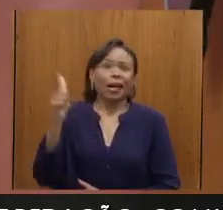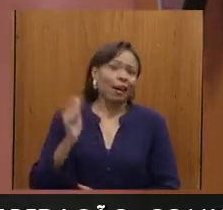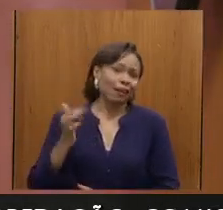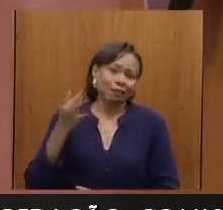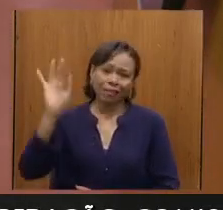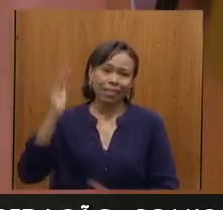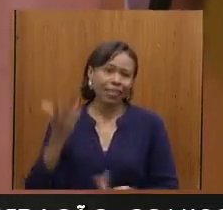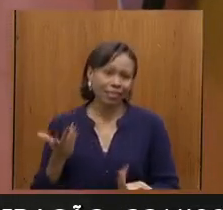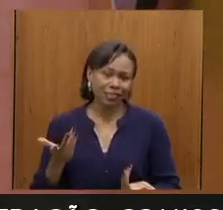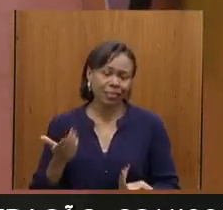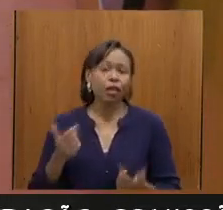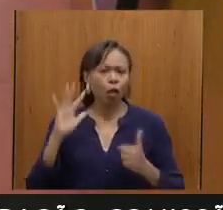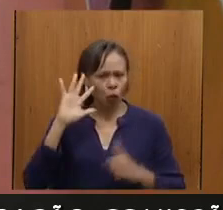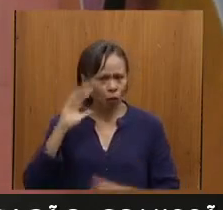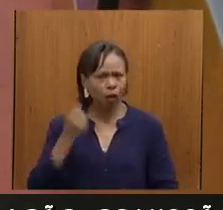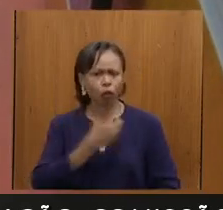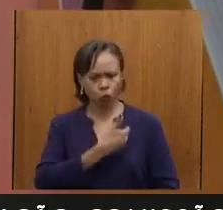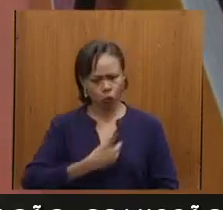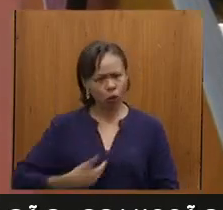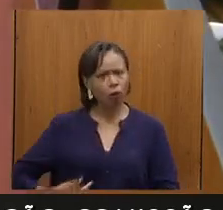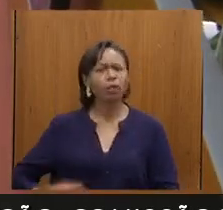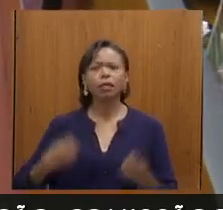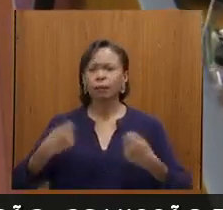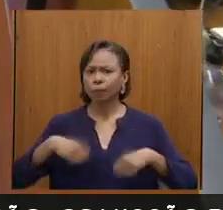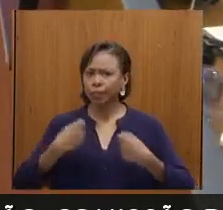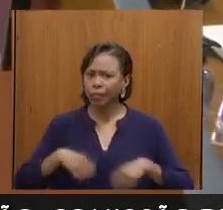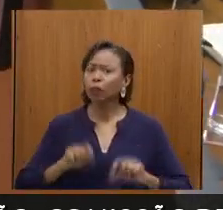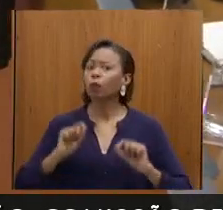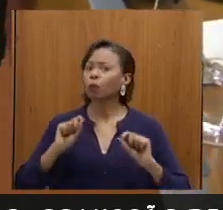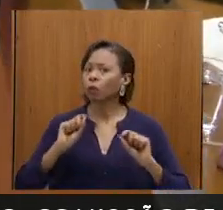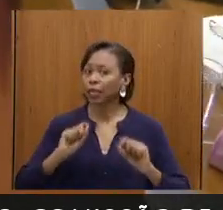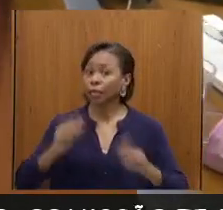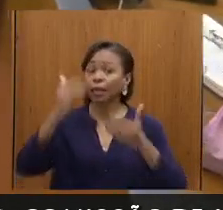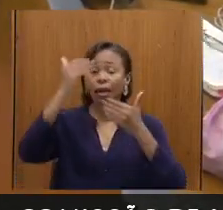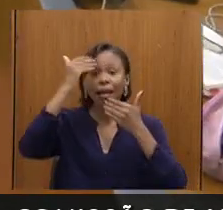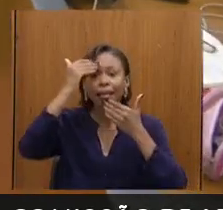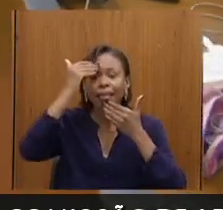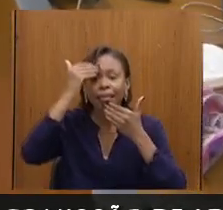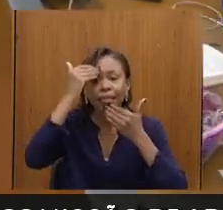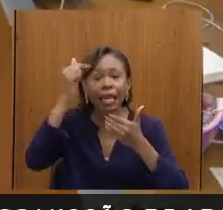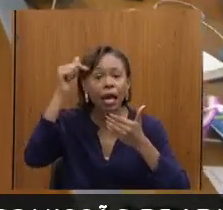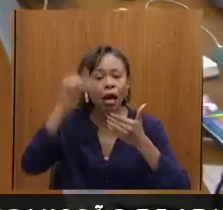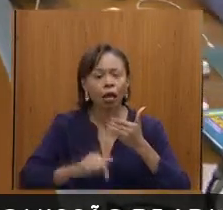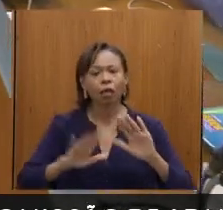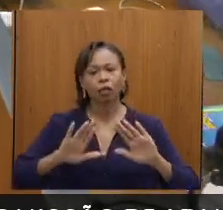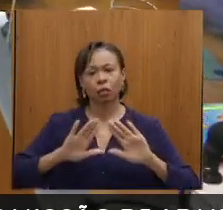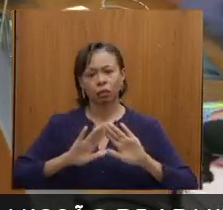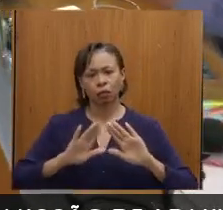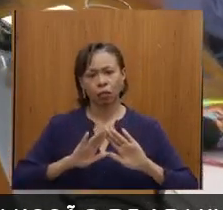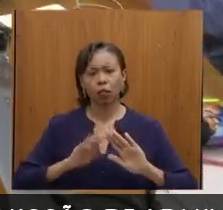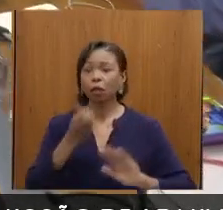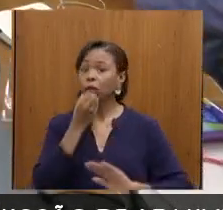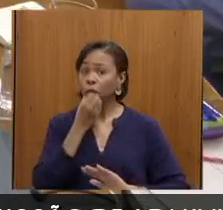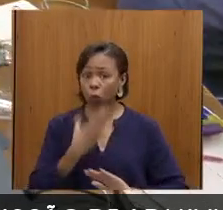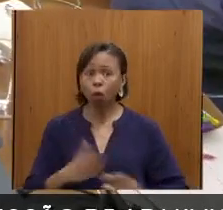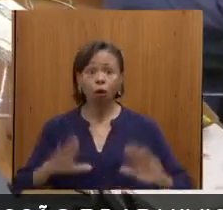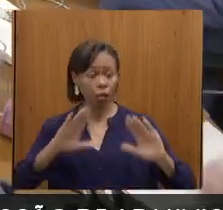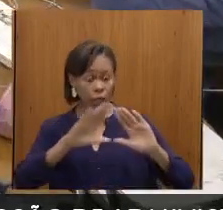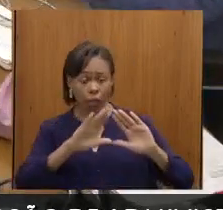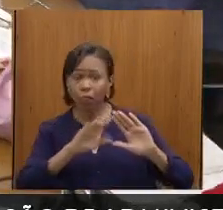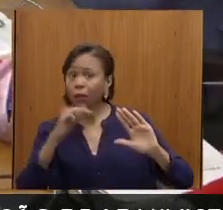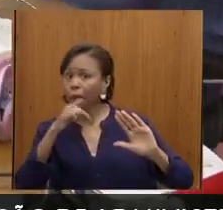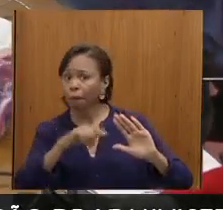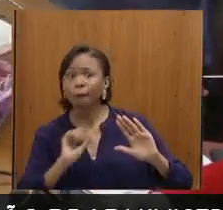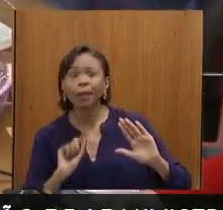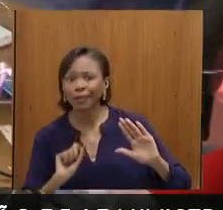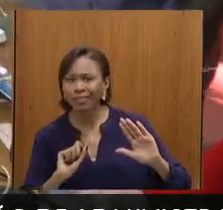Então, acho que o governo deveria agradecer à Assembleia Legislativa. Que bom que a Assembleia Legislativa